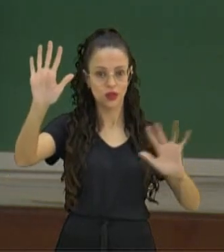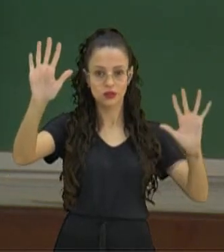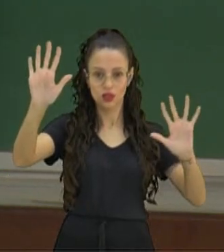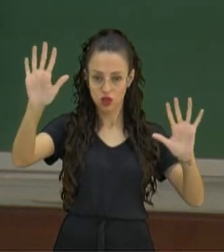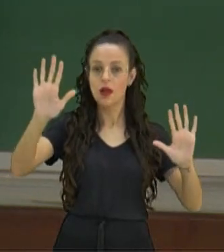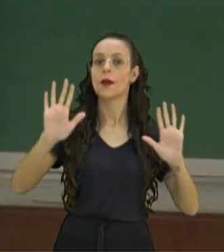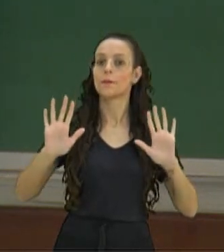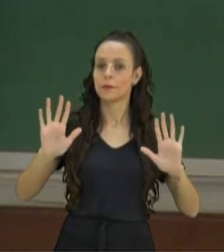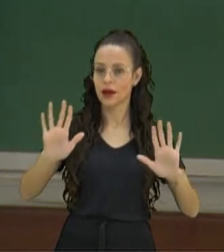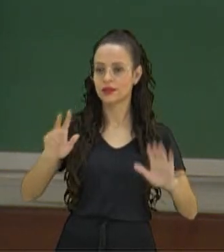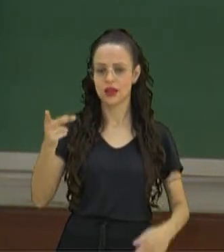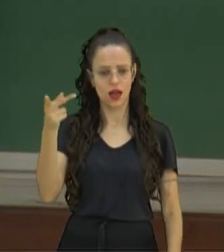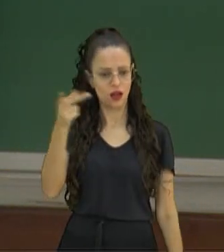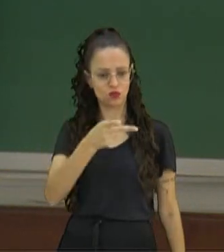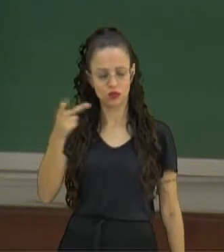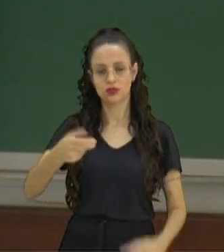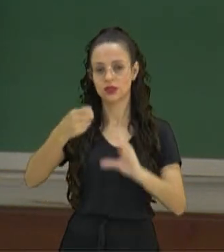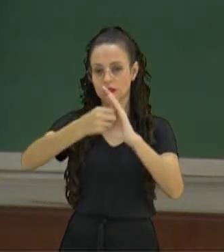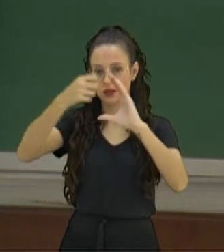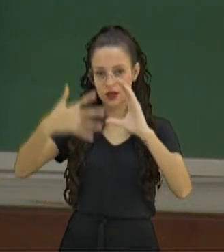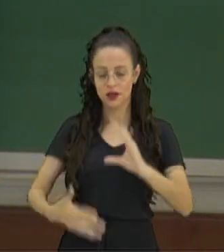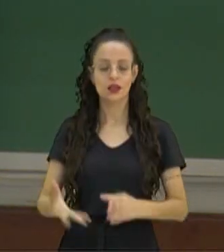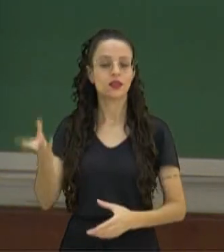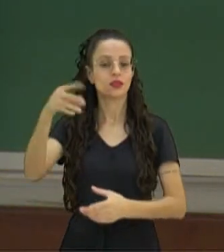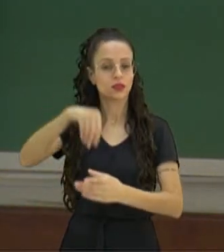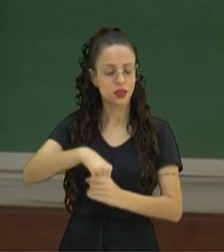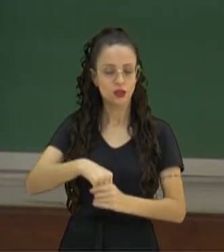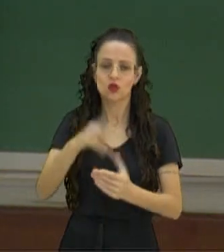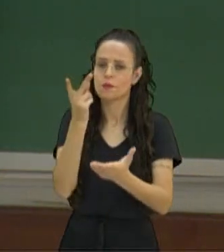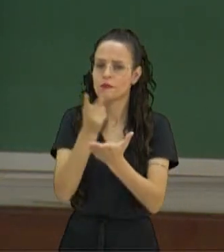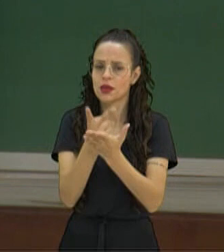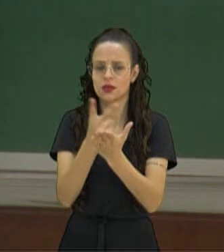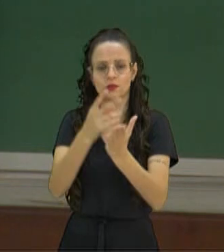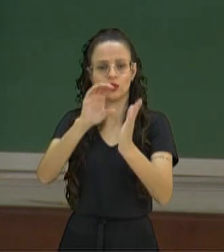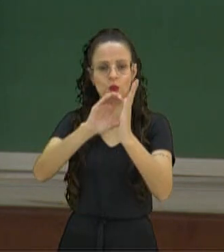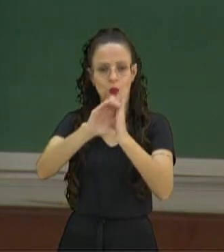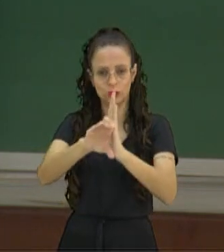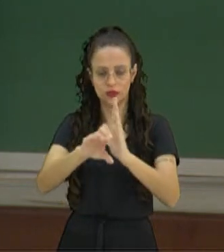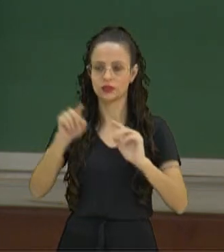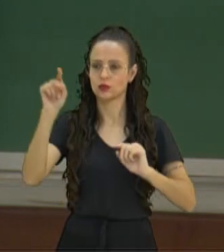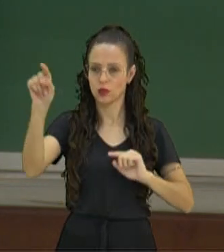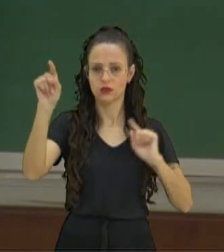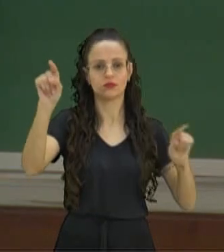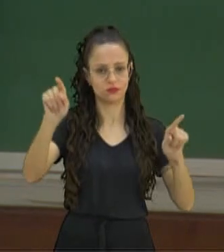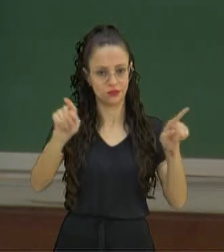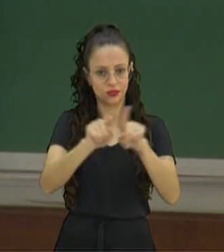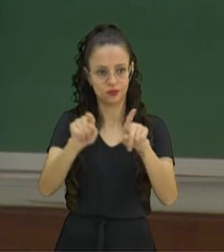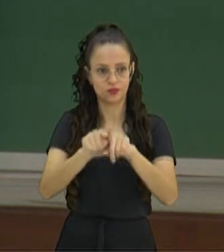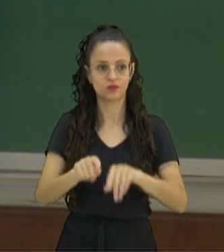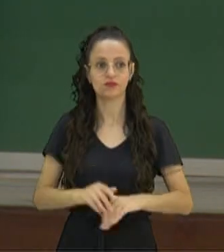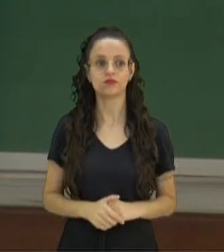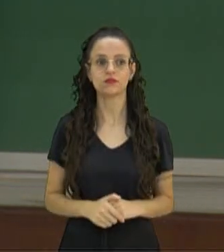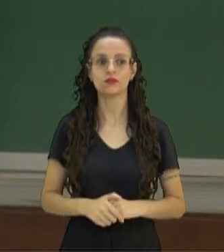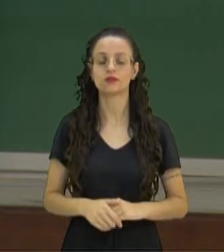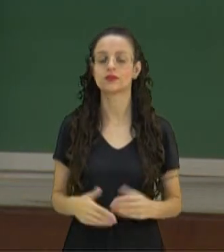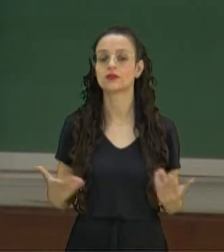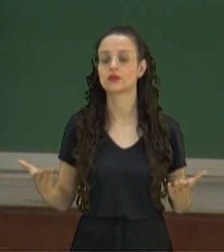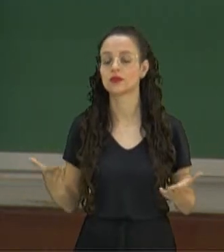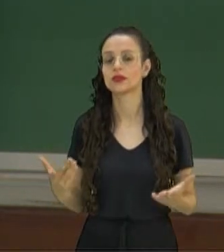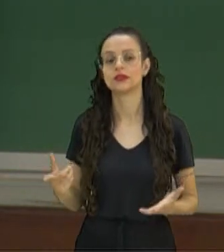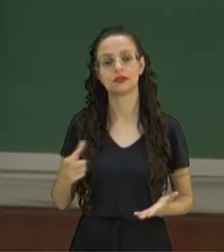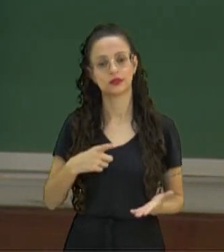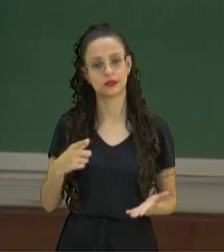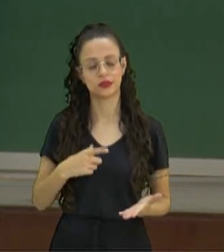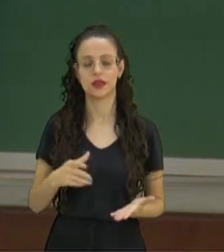as duas nós caracterizamos ali dentro do mesmo conceito, certo? E aí, a partir daí, nós vamos ter